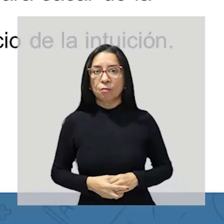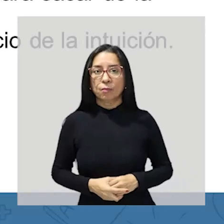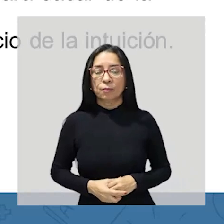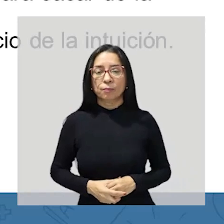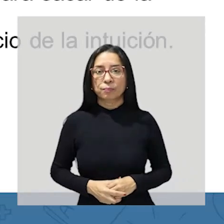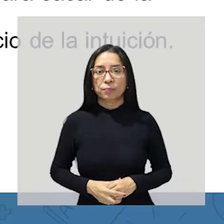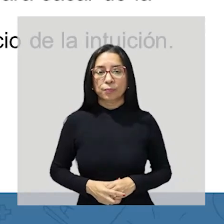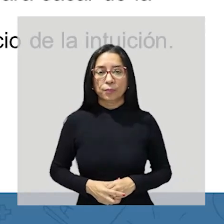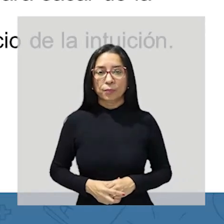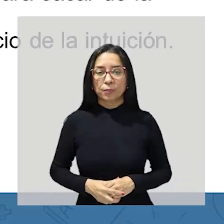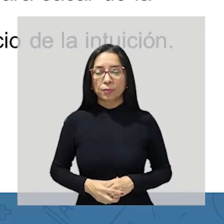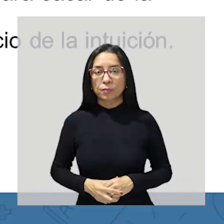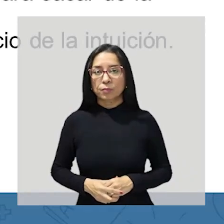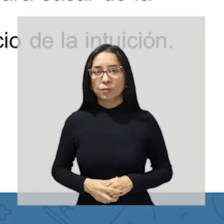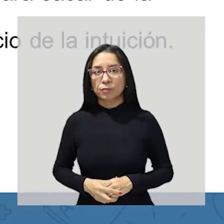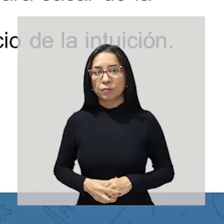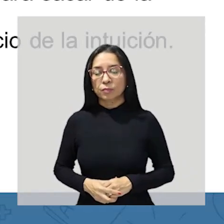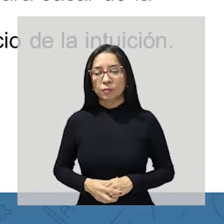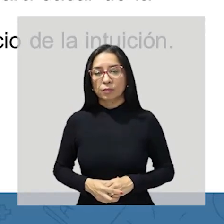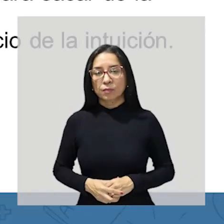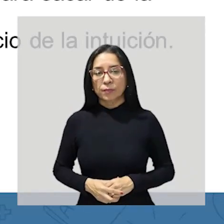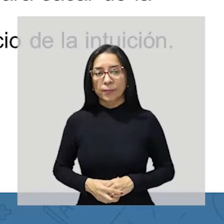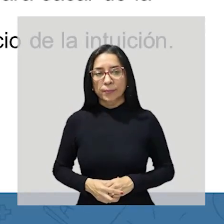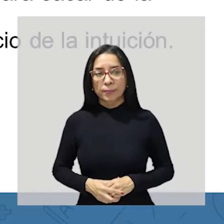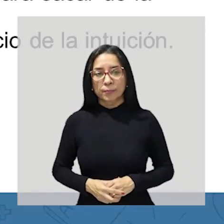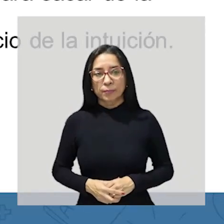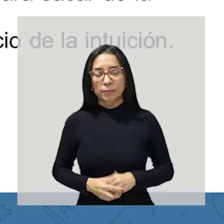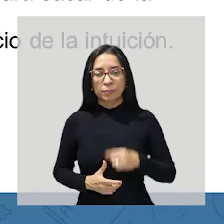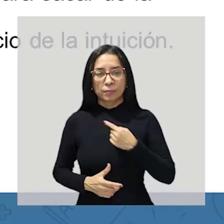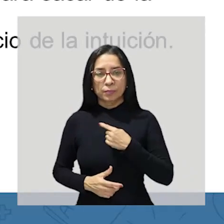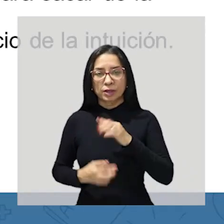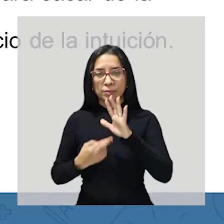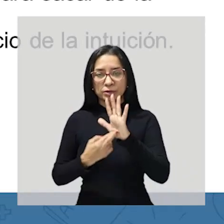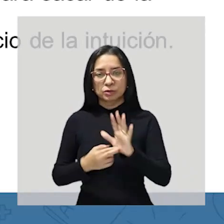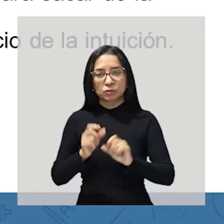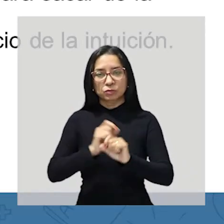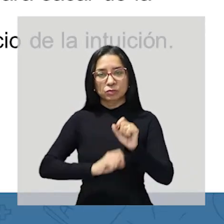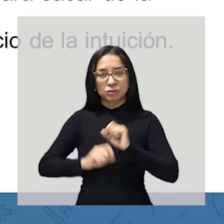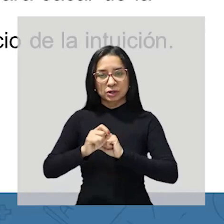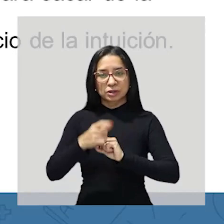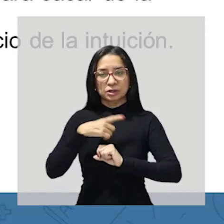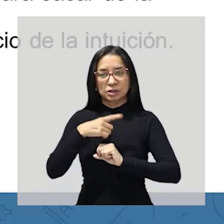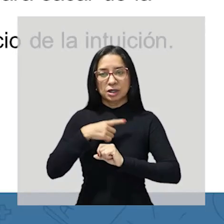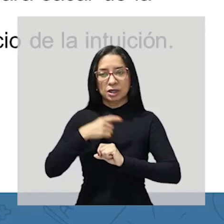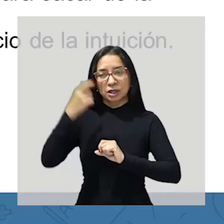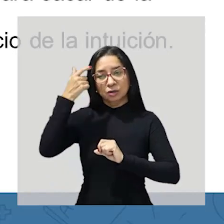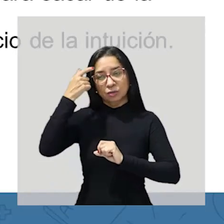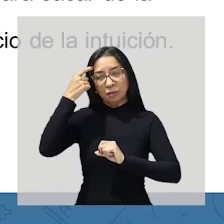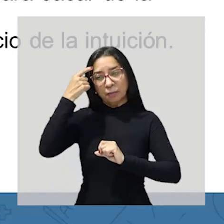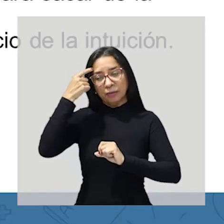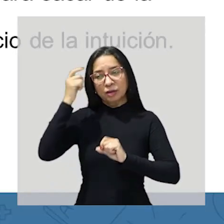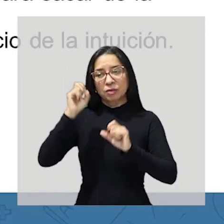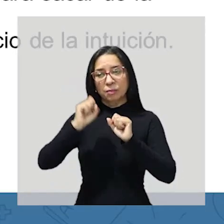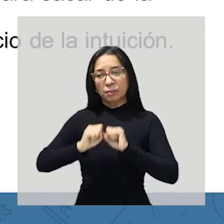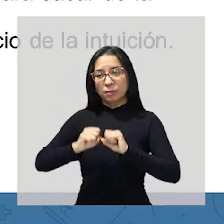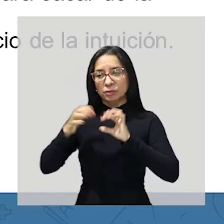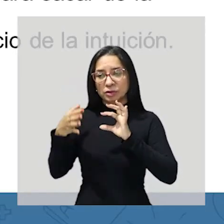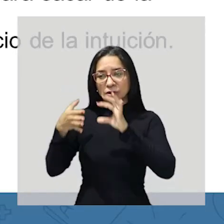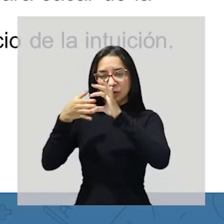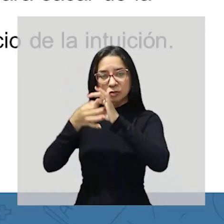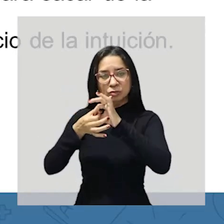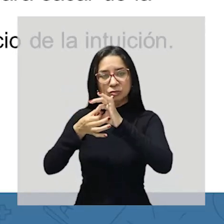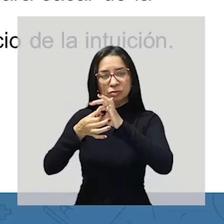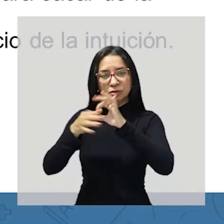lo que vivenciamos el dia a dia. Então, representações do que se passa na nossa mente podem estar ligadas